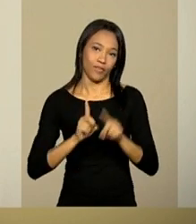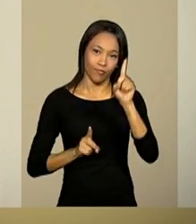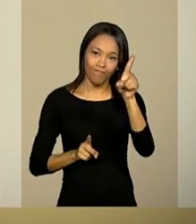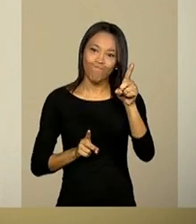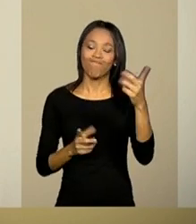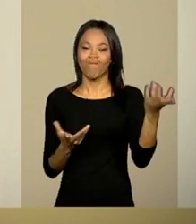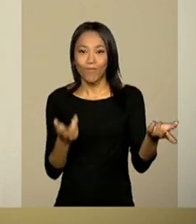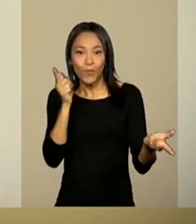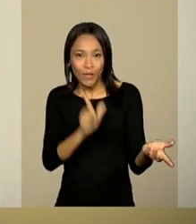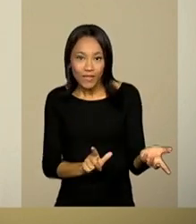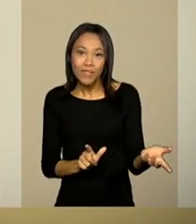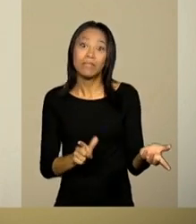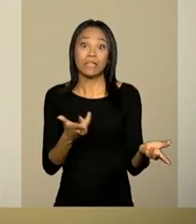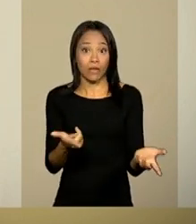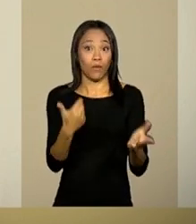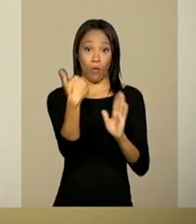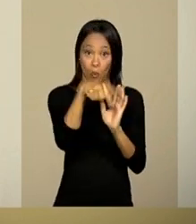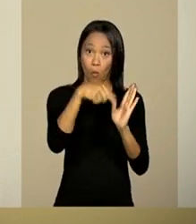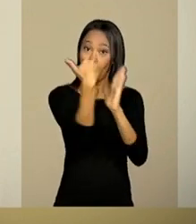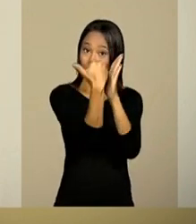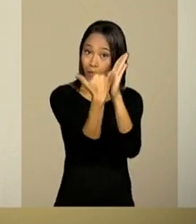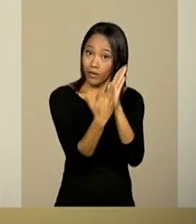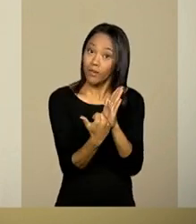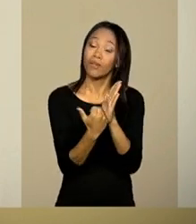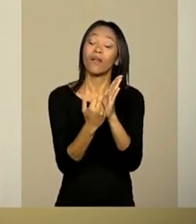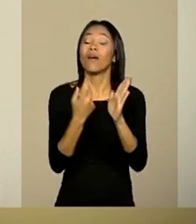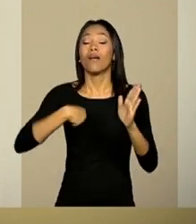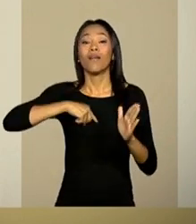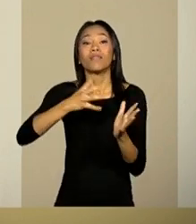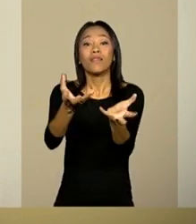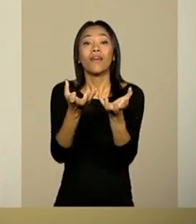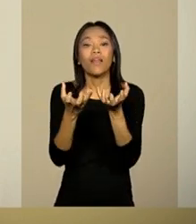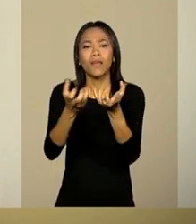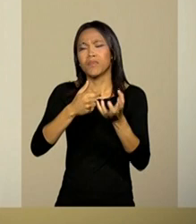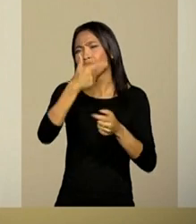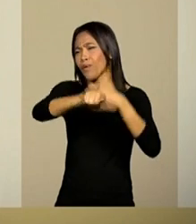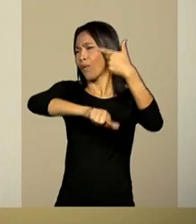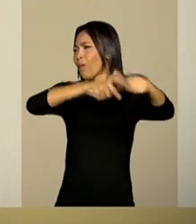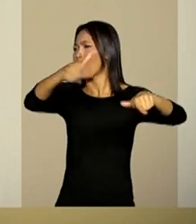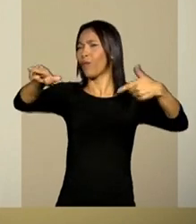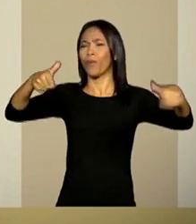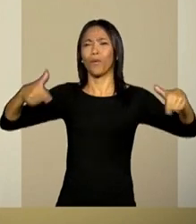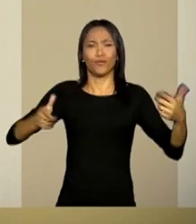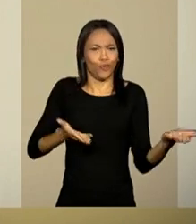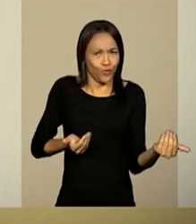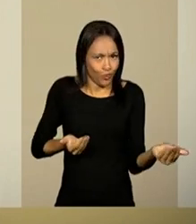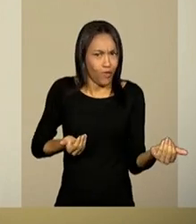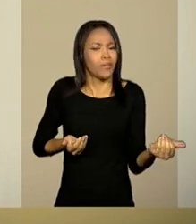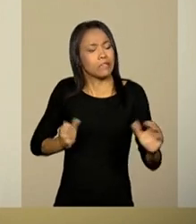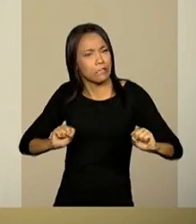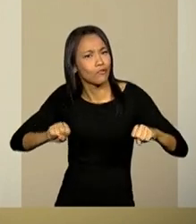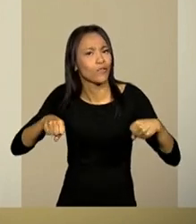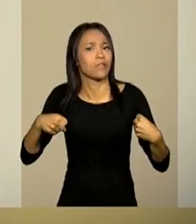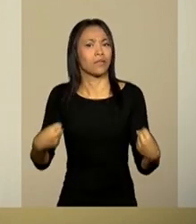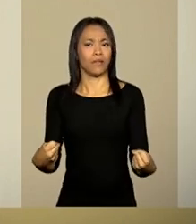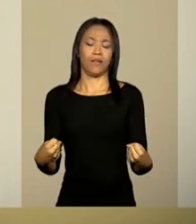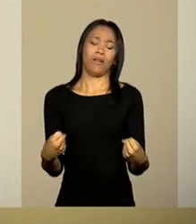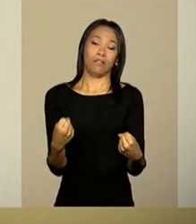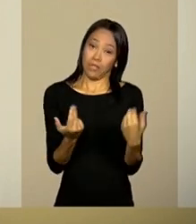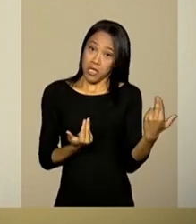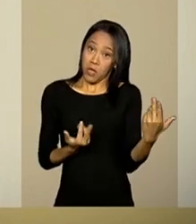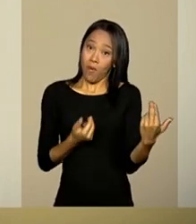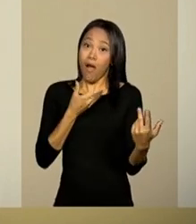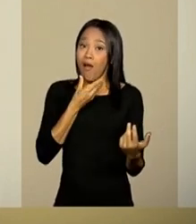veja Luciano consciência sem fronteiras nós queremos que muitos outros jovens esforçados e dedicados como o